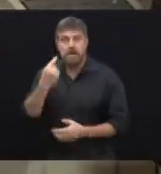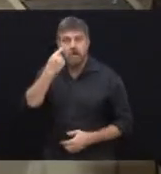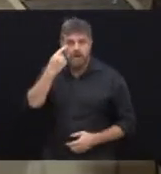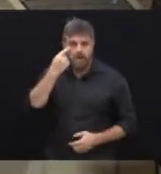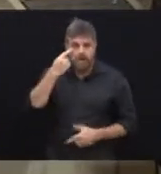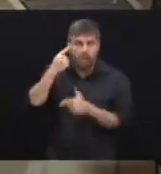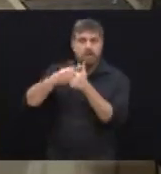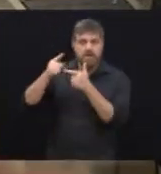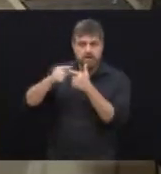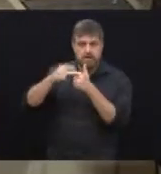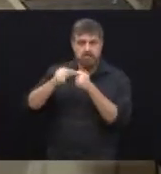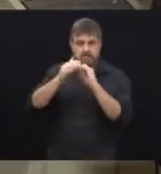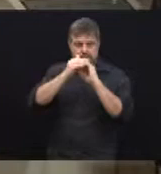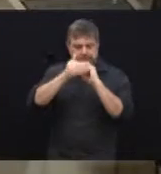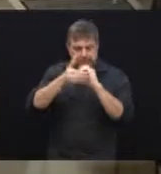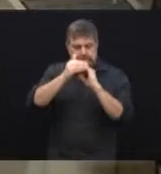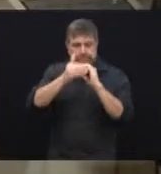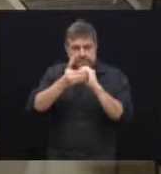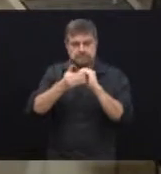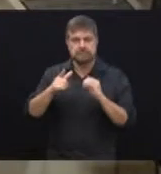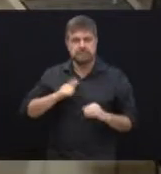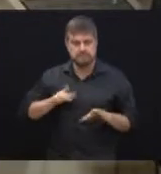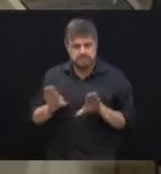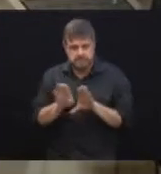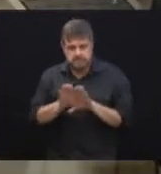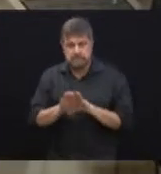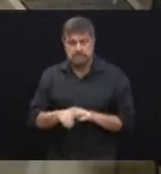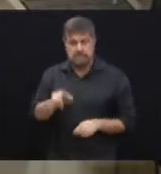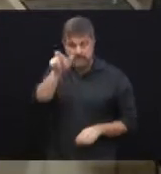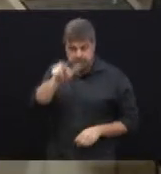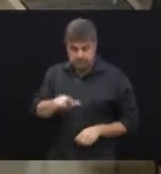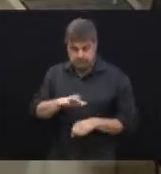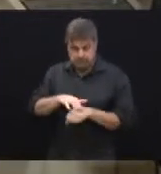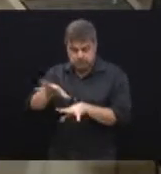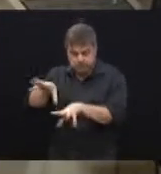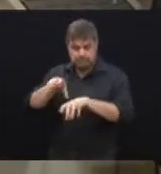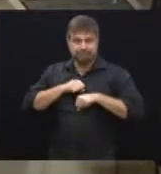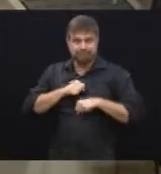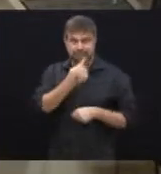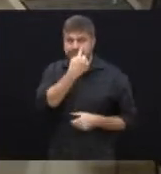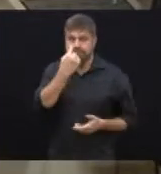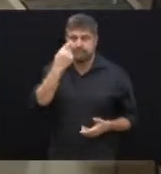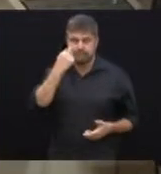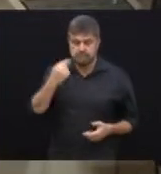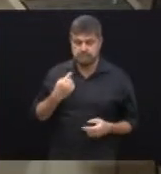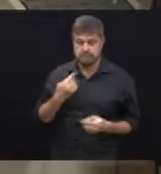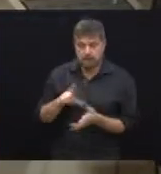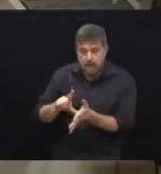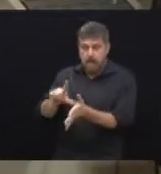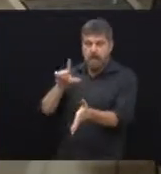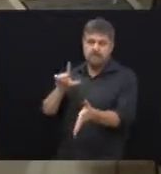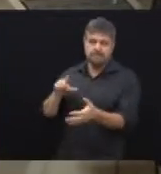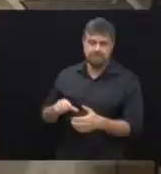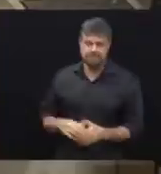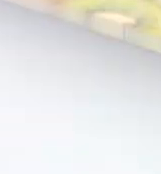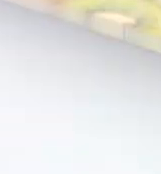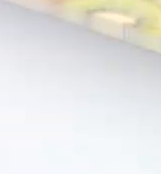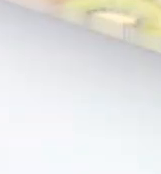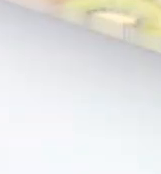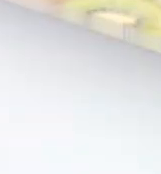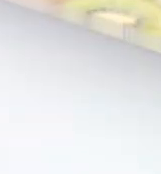leva a catarata, leva a hipertensão intraocular, com aparecimento de glaucoma. Então a gente começa a pegar esses casos